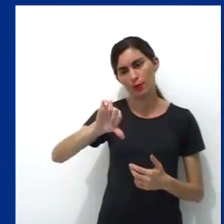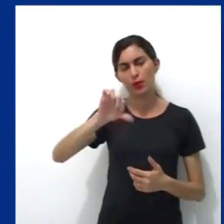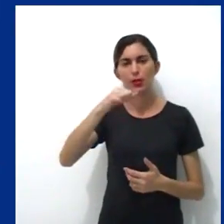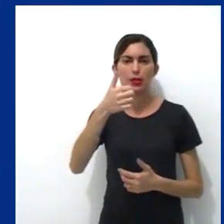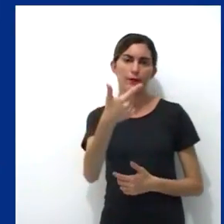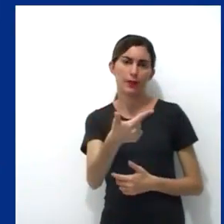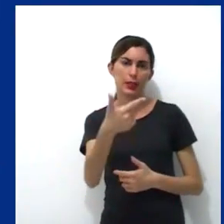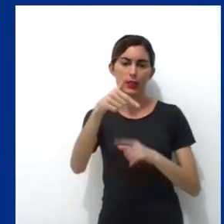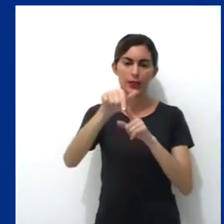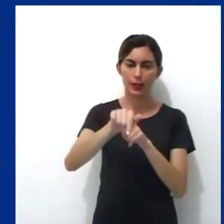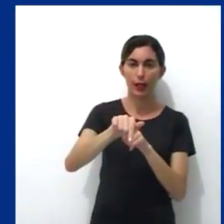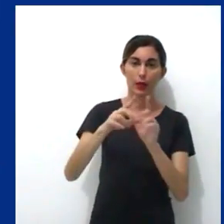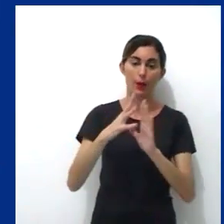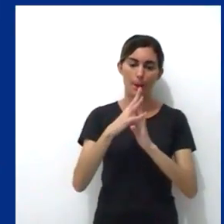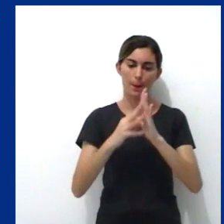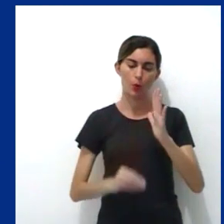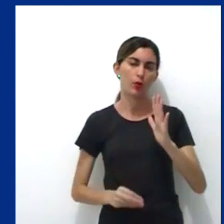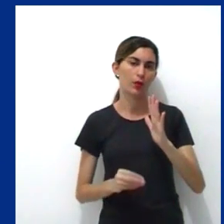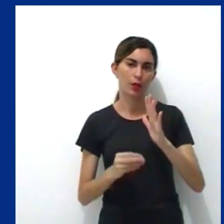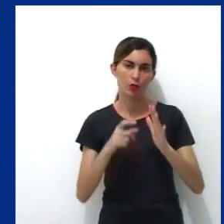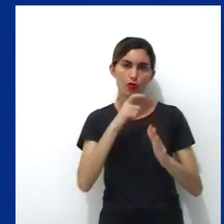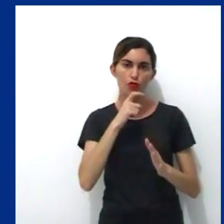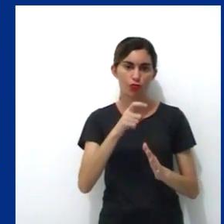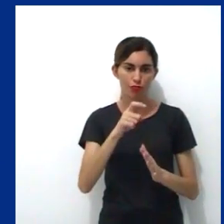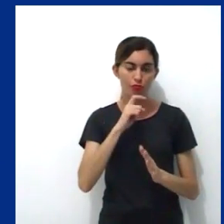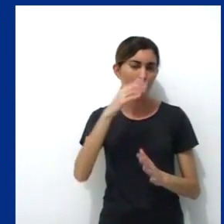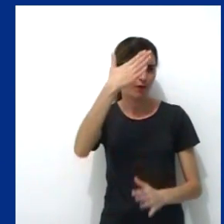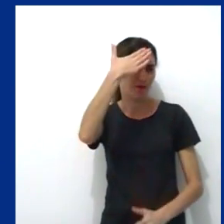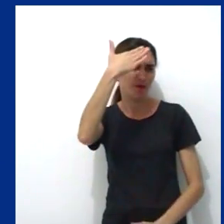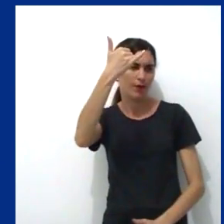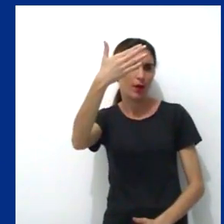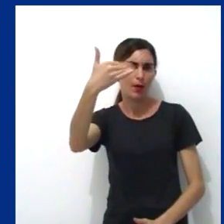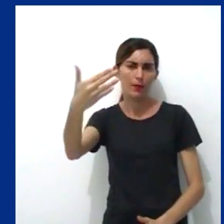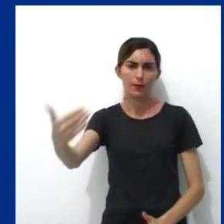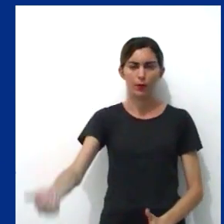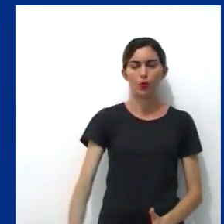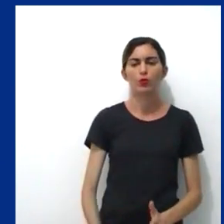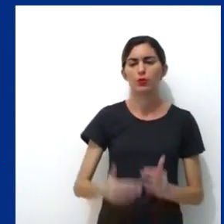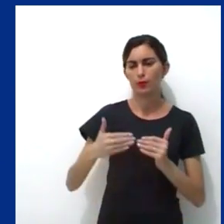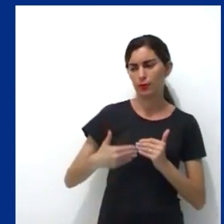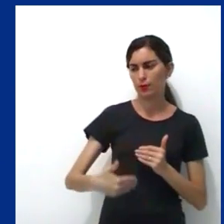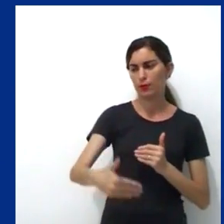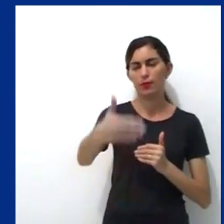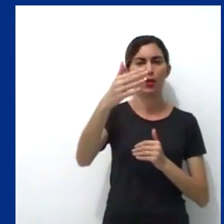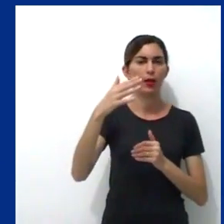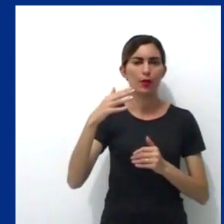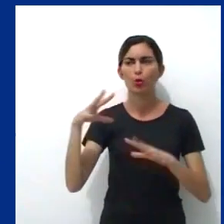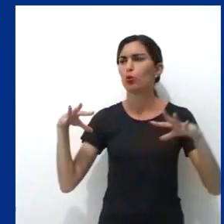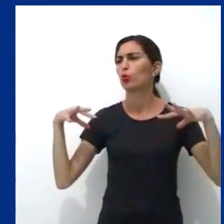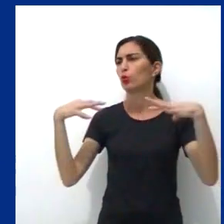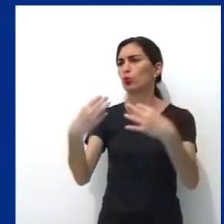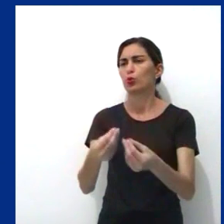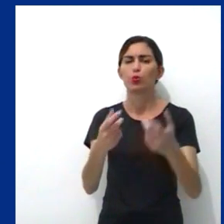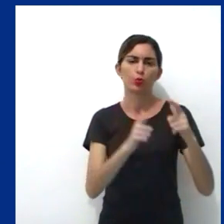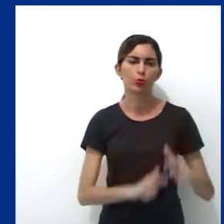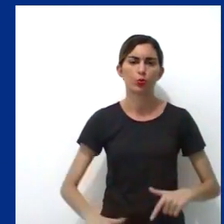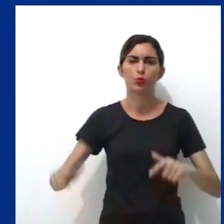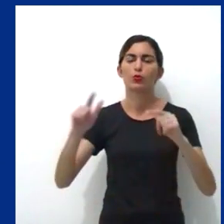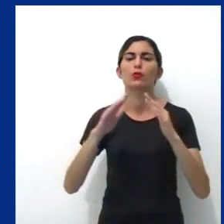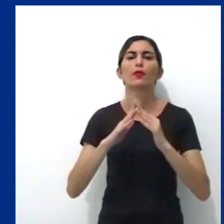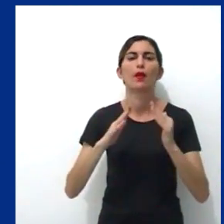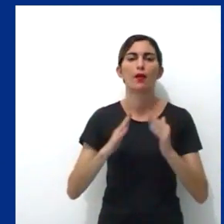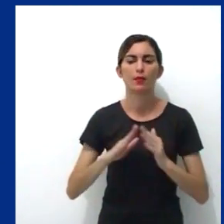possibilita a criação de novas tecnologias. E a criação de novas tecnologias melhora a ciência, melhora a sociedade, isso vai tudo se interrelacionando.